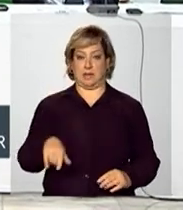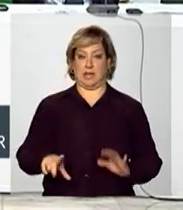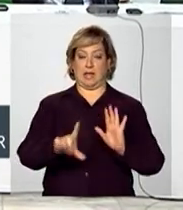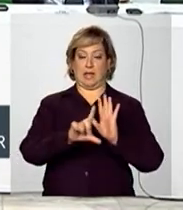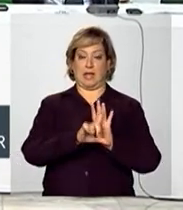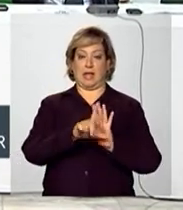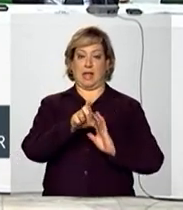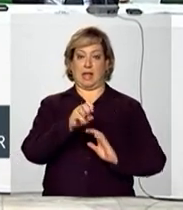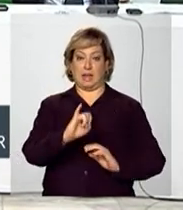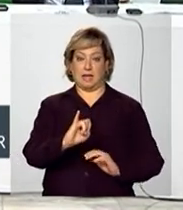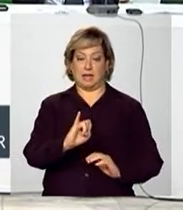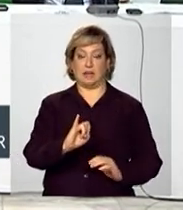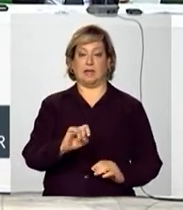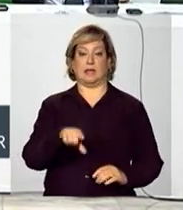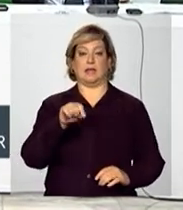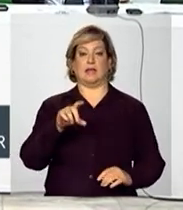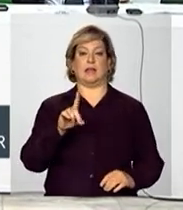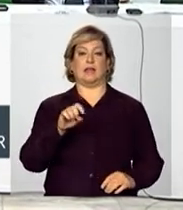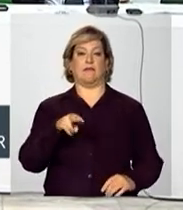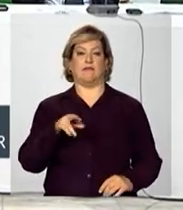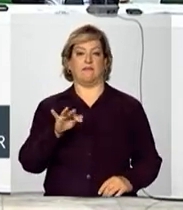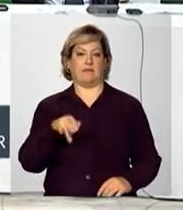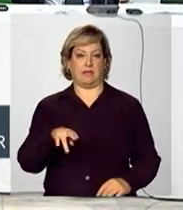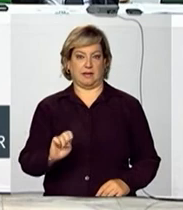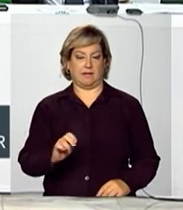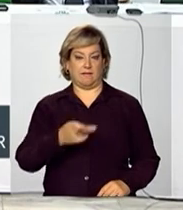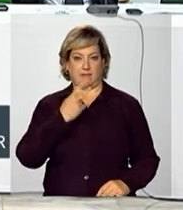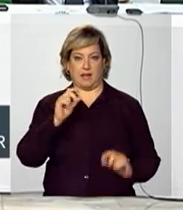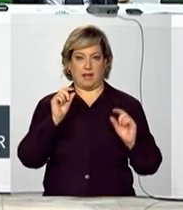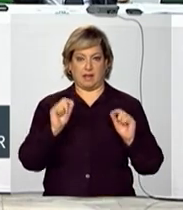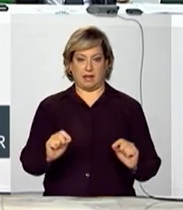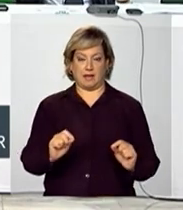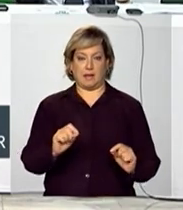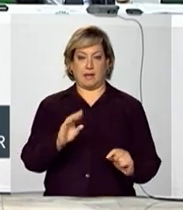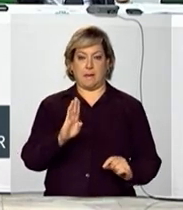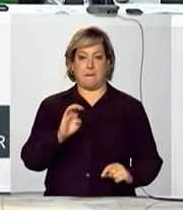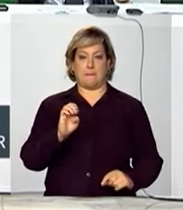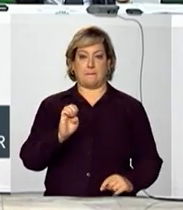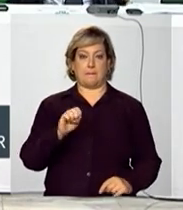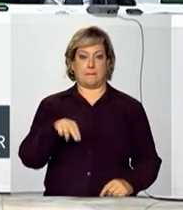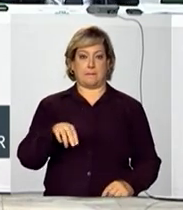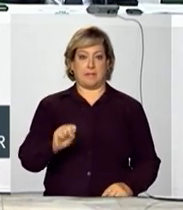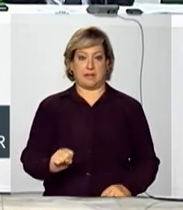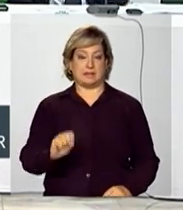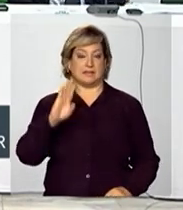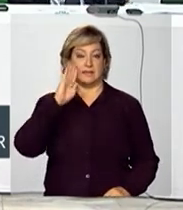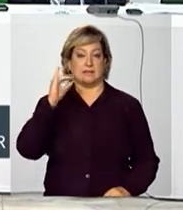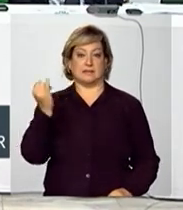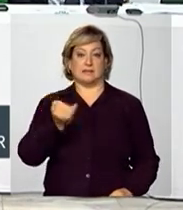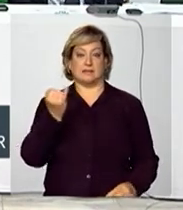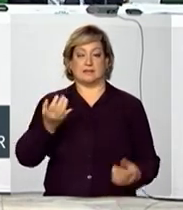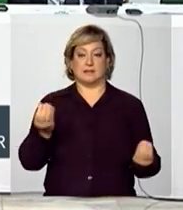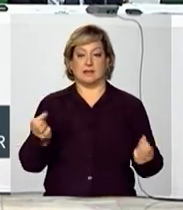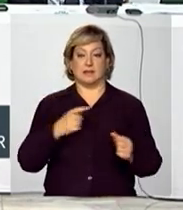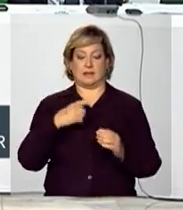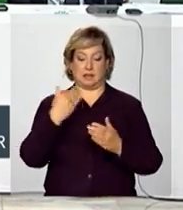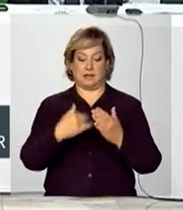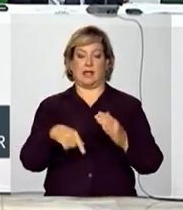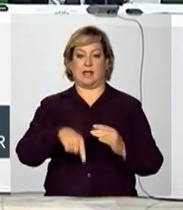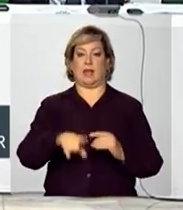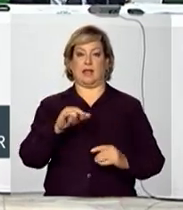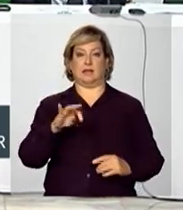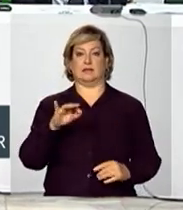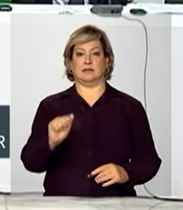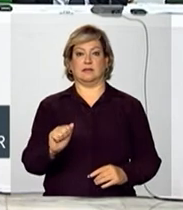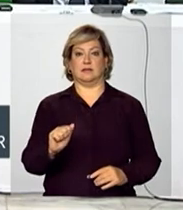define que bens essenciais está nessa característica eu não posso fugir do que seja essencial mesmo que uma coisa gera e demanda se não